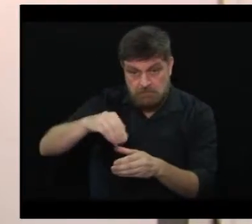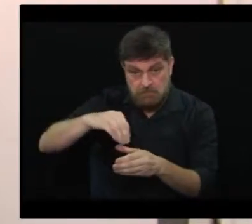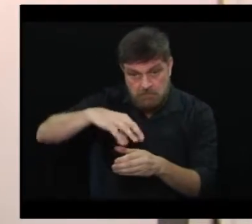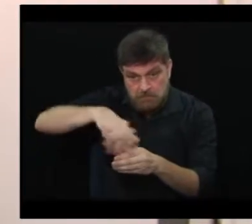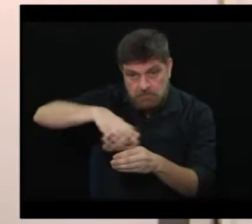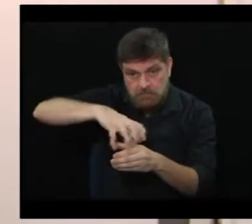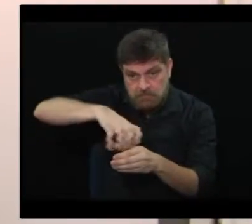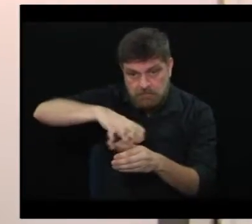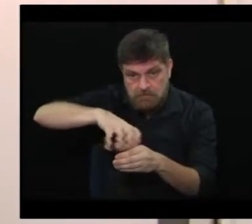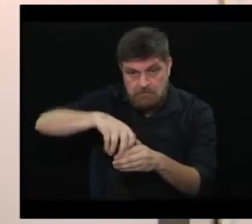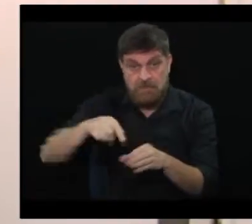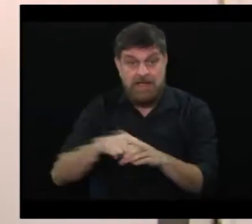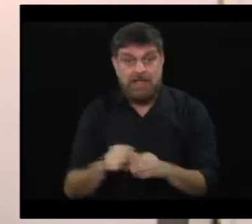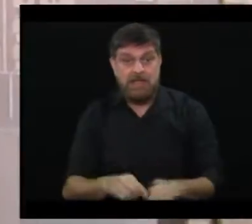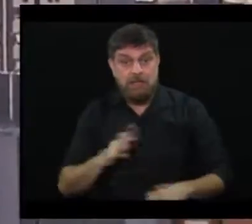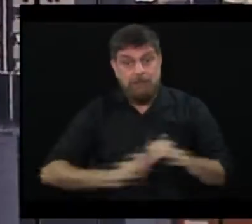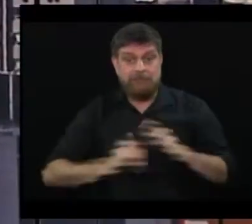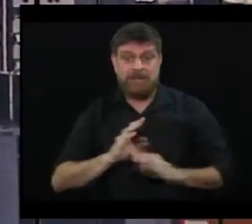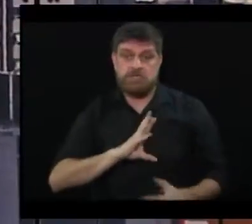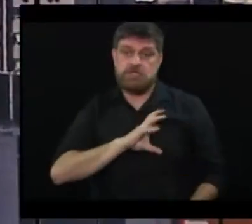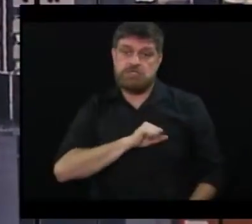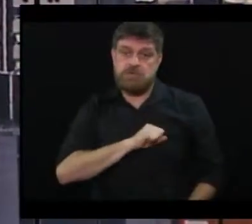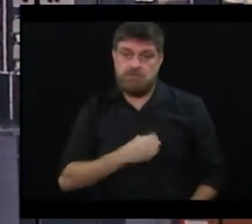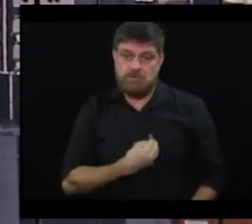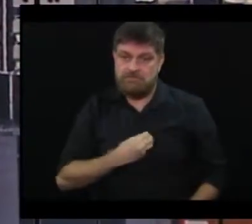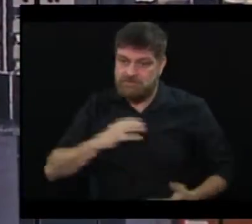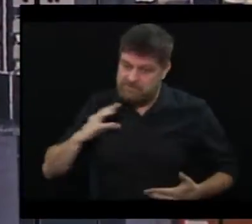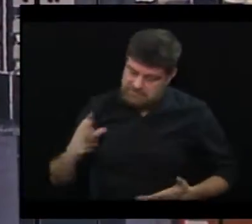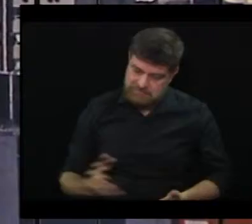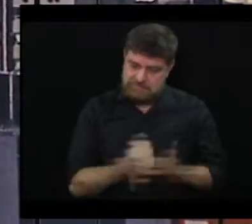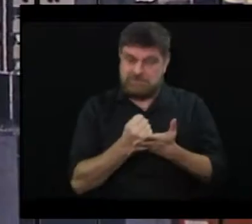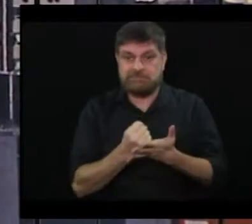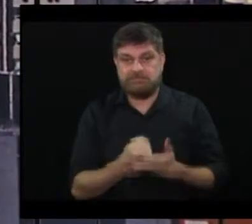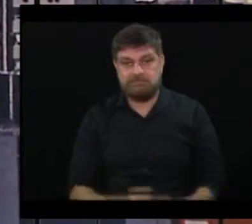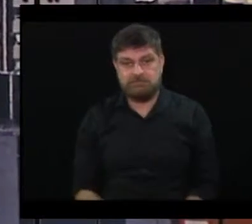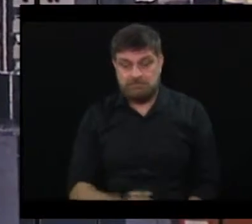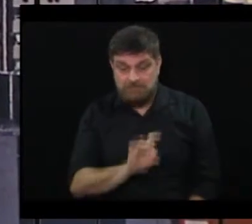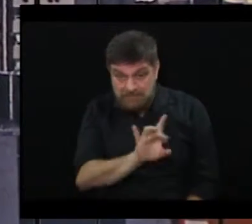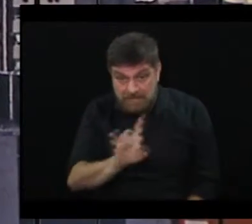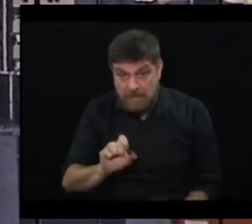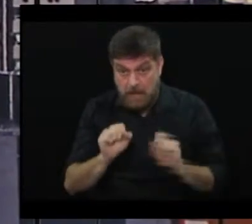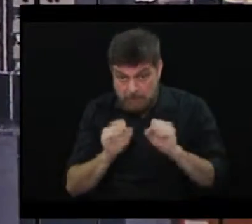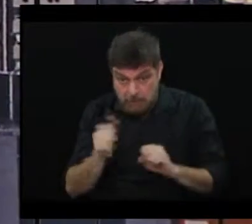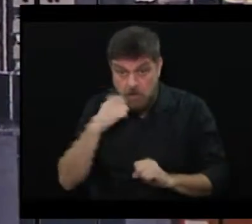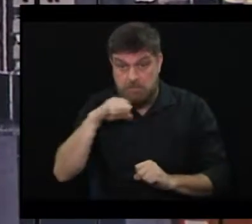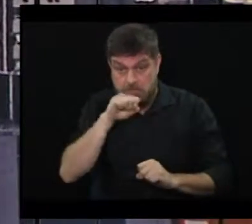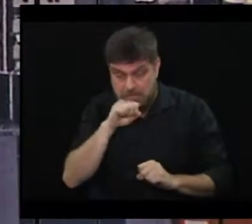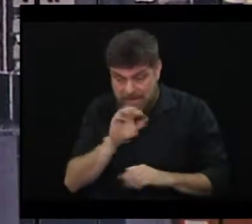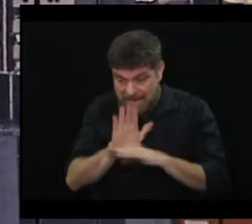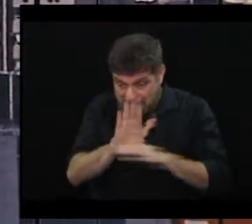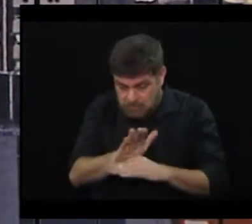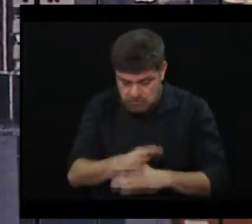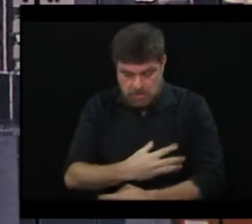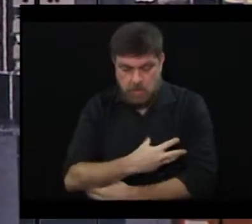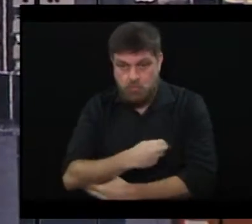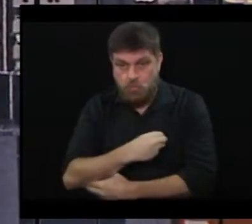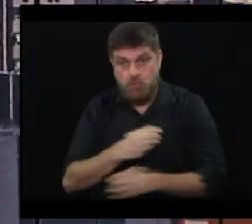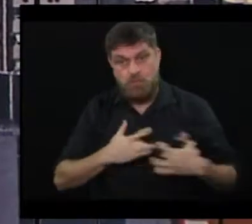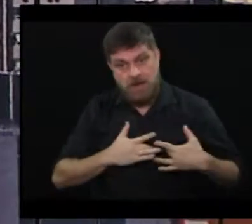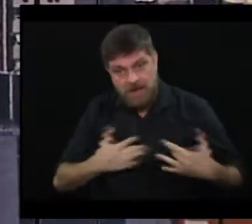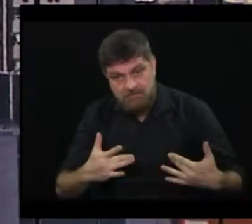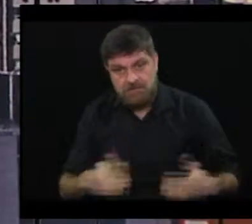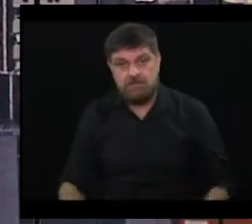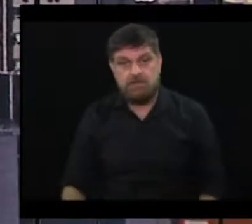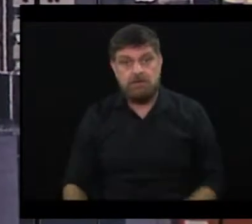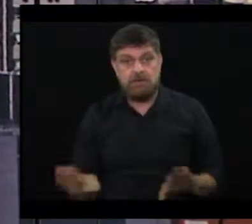de amor que salva vidas. Se salva vidas, então quem puder, por favor, faça essa doação. Mais